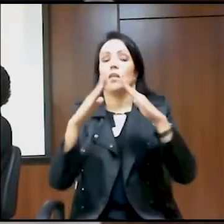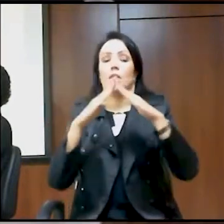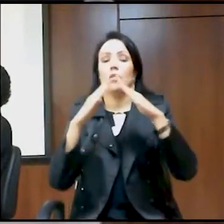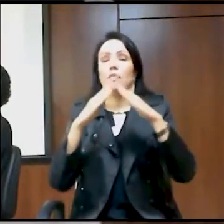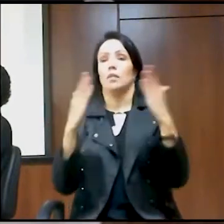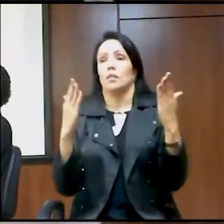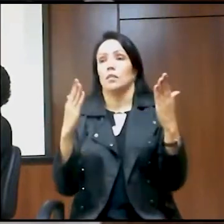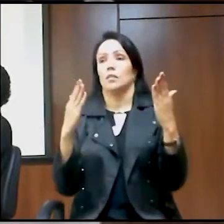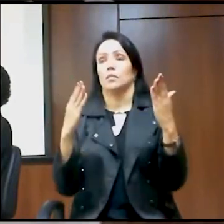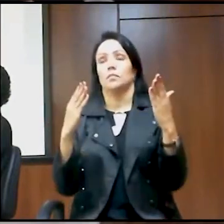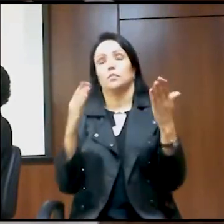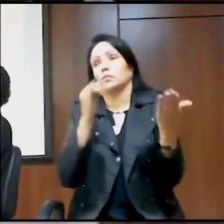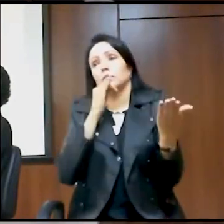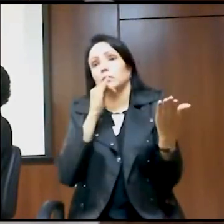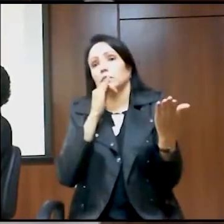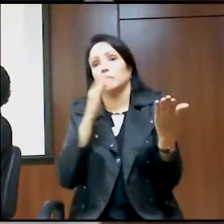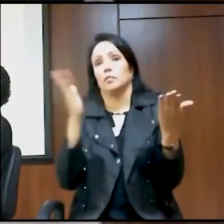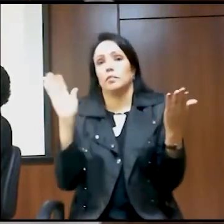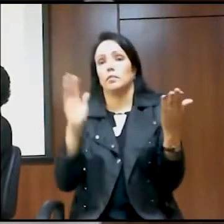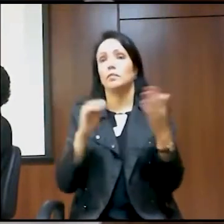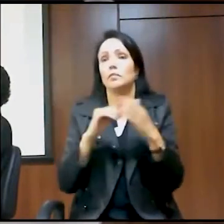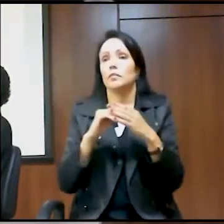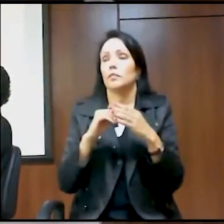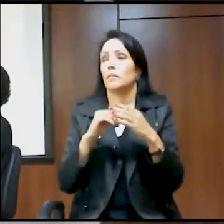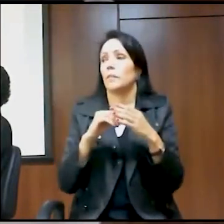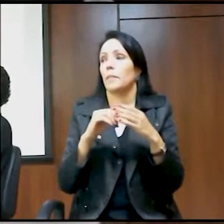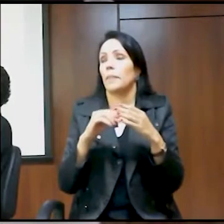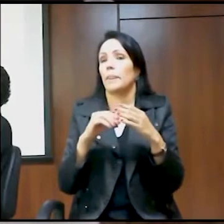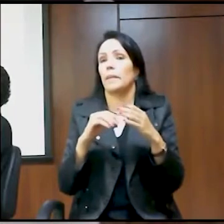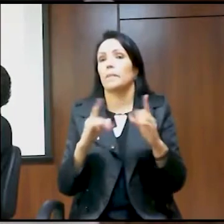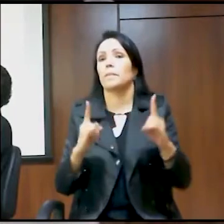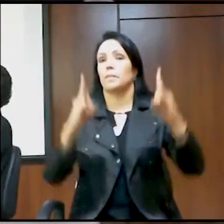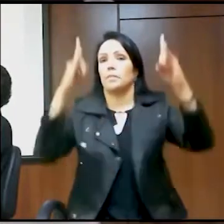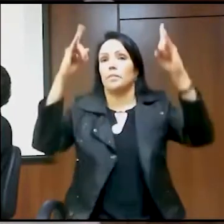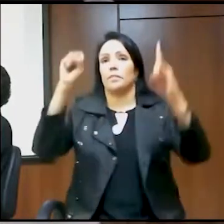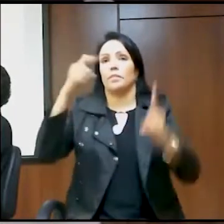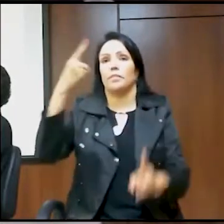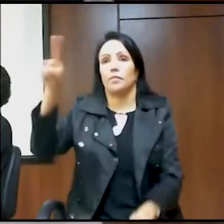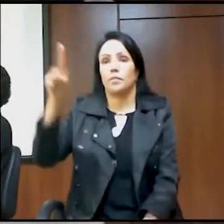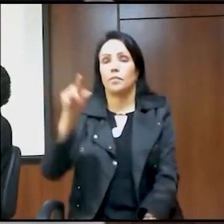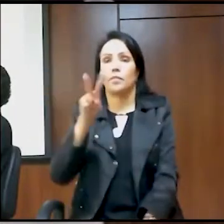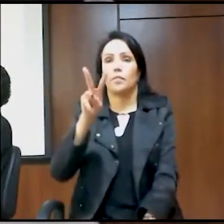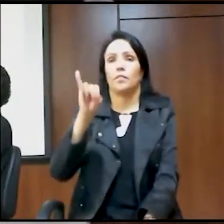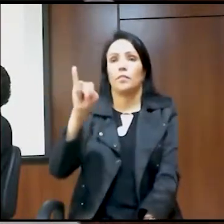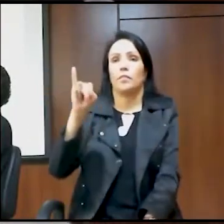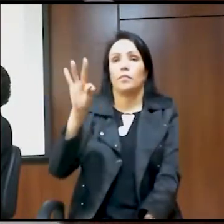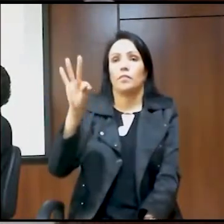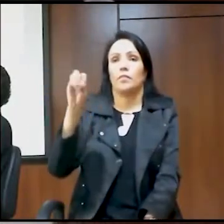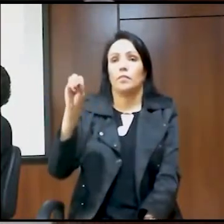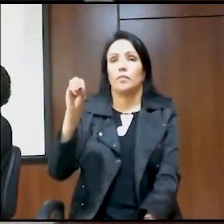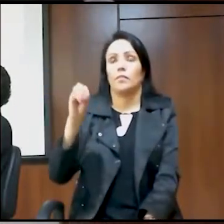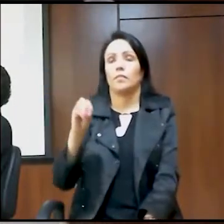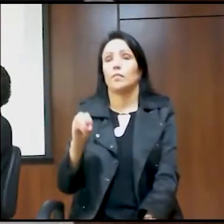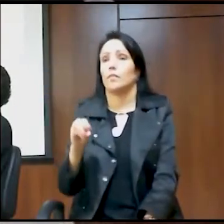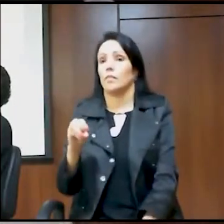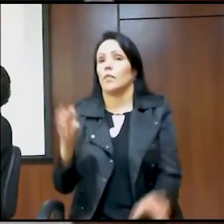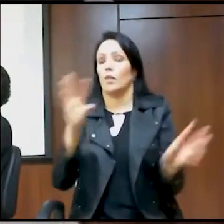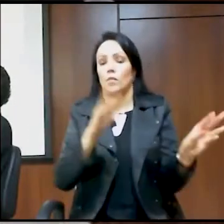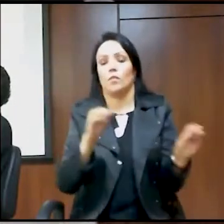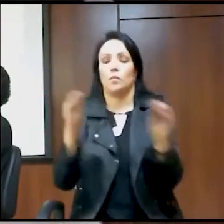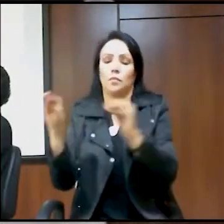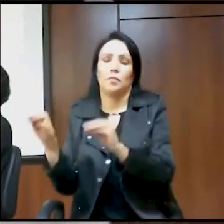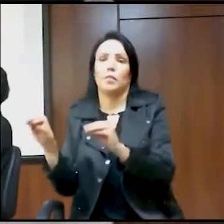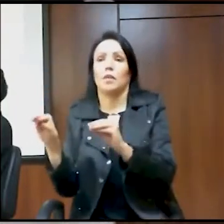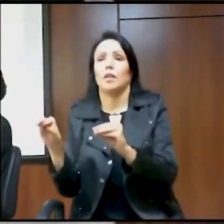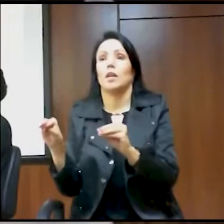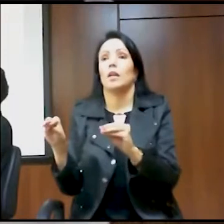dá certo. Vou dar um exemplo para vocês, o caso do edifício São Vito. As famílias foram removidas no edifício São Vito, fizeram um acordo naquela